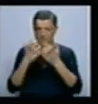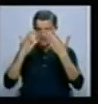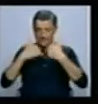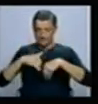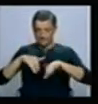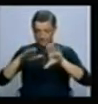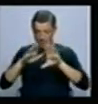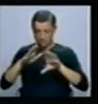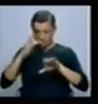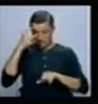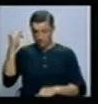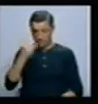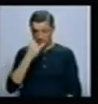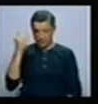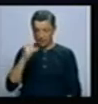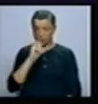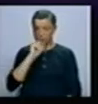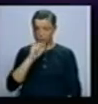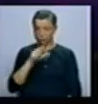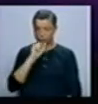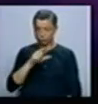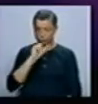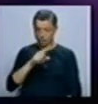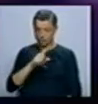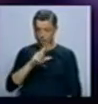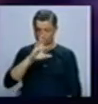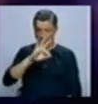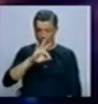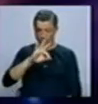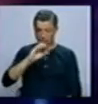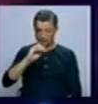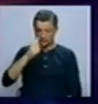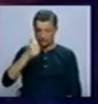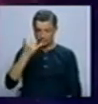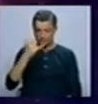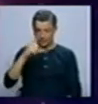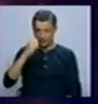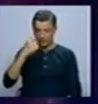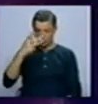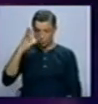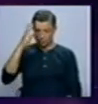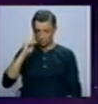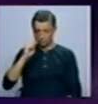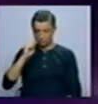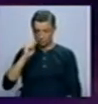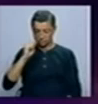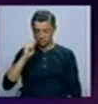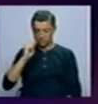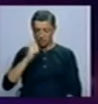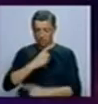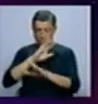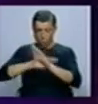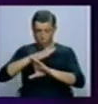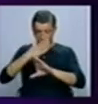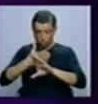para teres uma pequena ideia, que podem até atingir cerca de 40 bilhões de vezes a massa do nosso Sol. Atenção que é bilhões